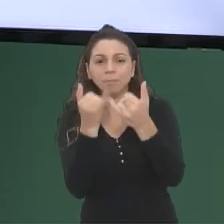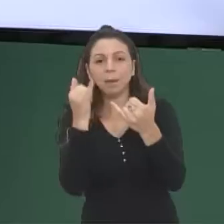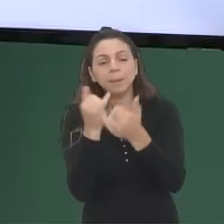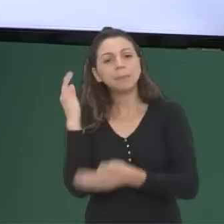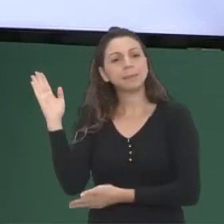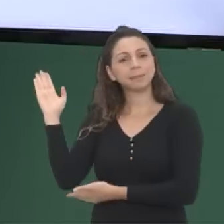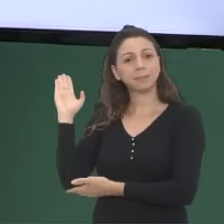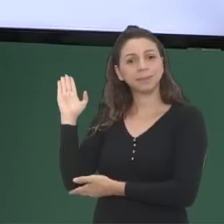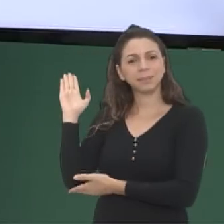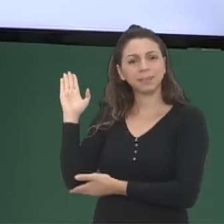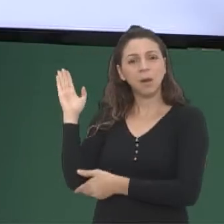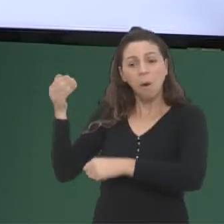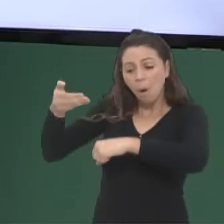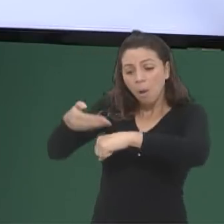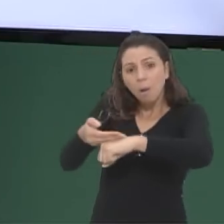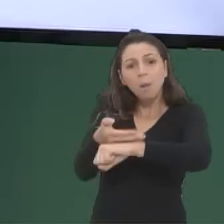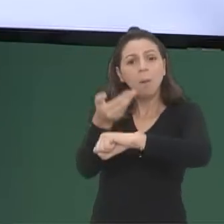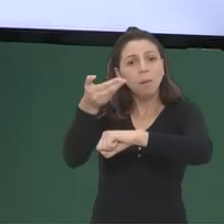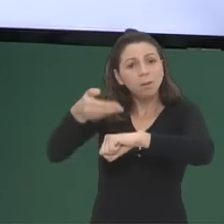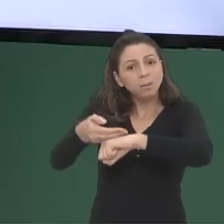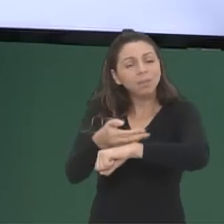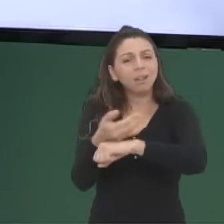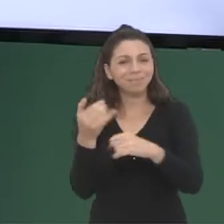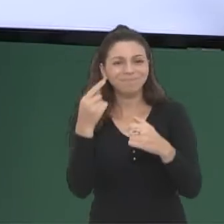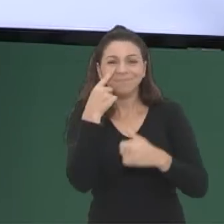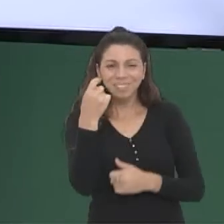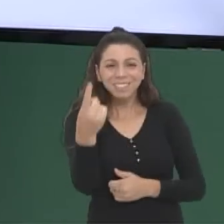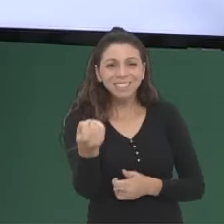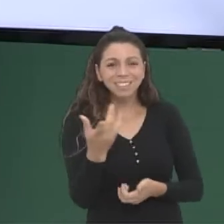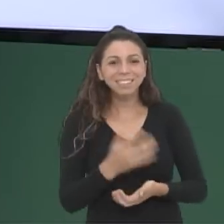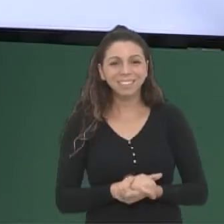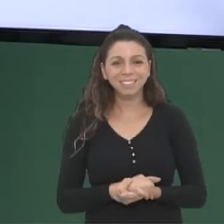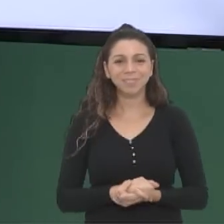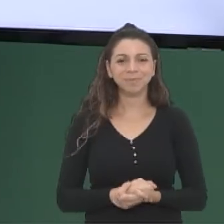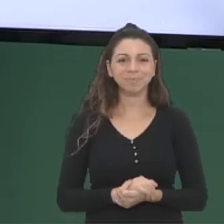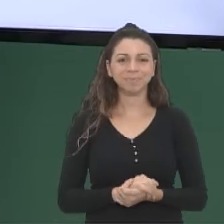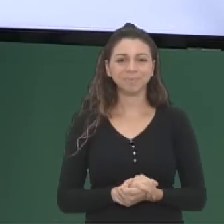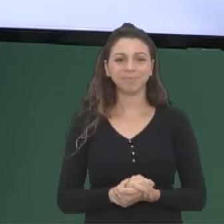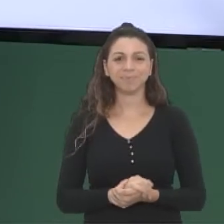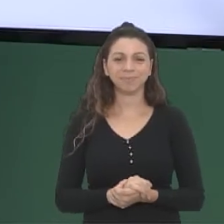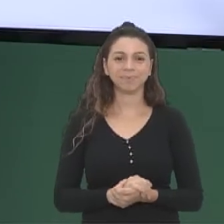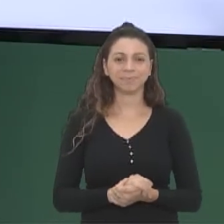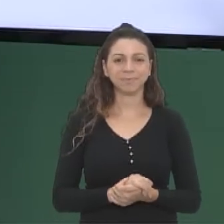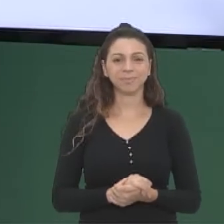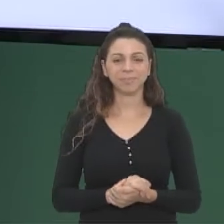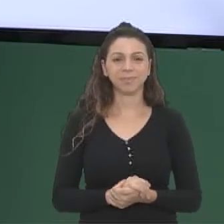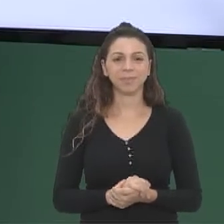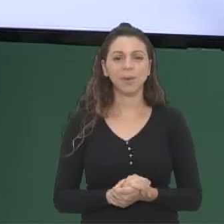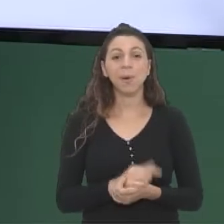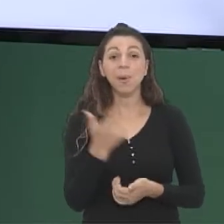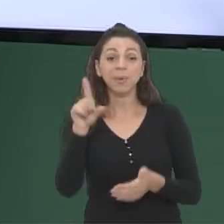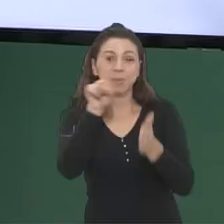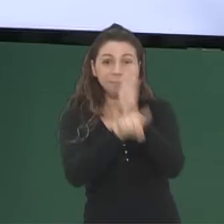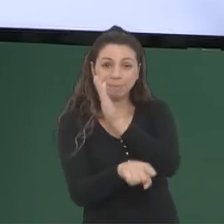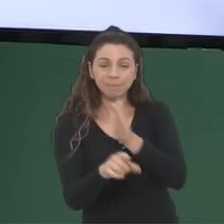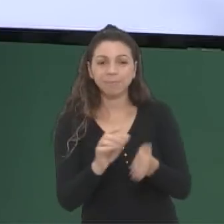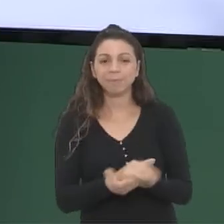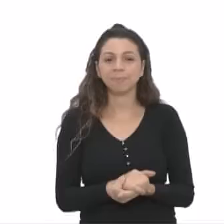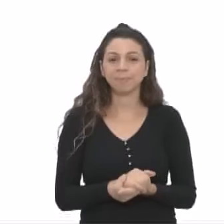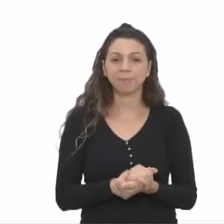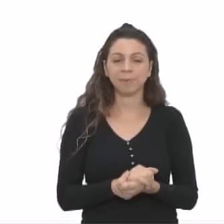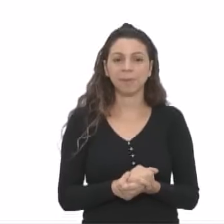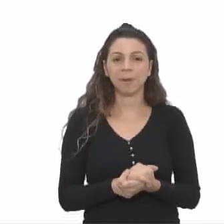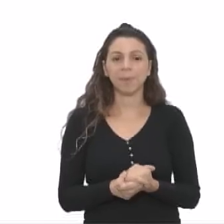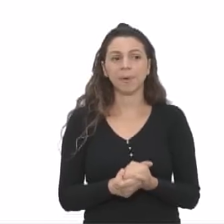ele cavou essa rocha. Interessante, né? Vamos na nossa sequência? Mais um quiz para vocês. Qual dos